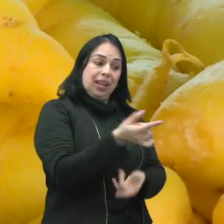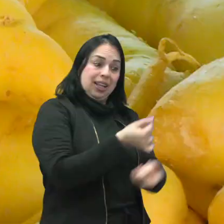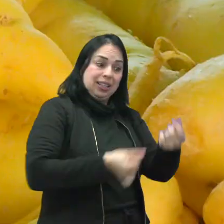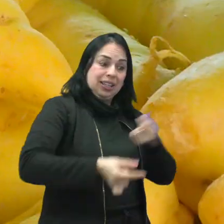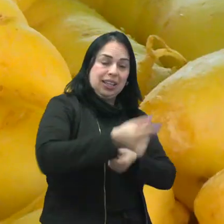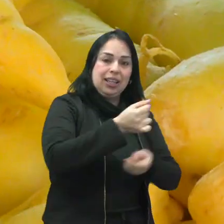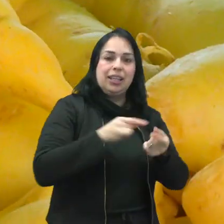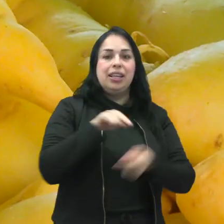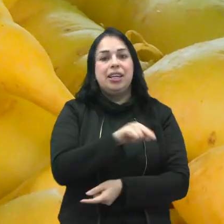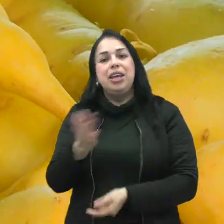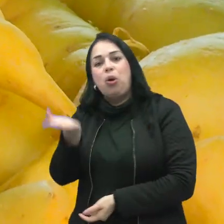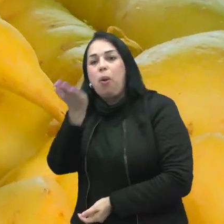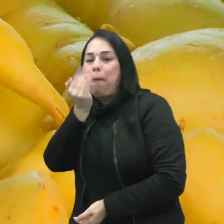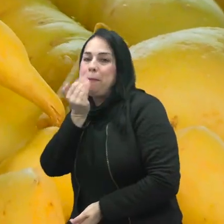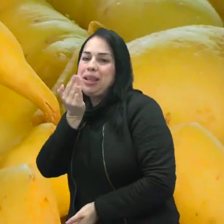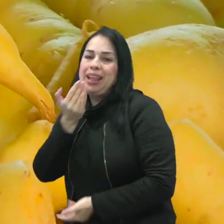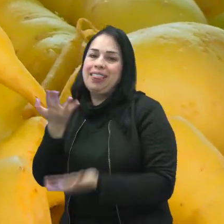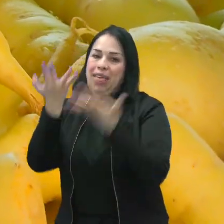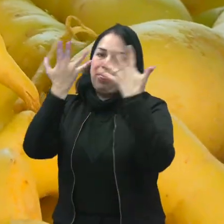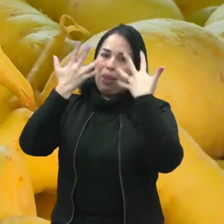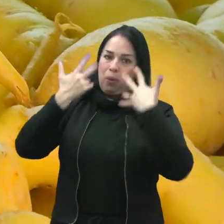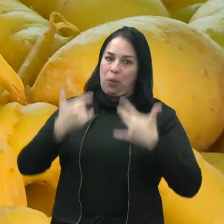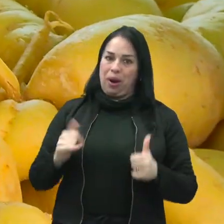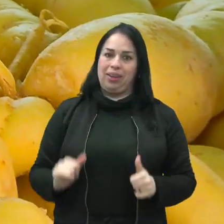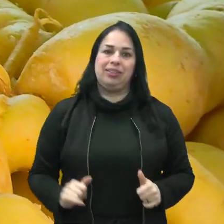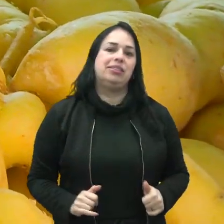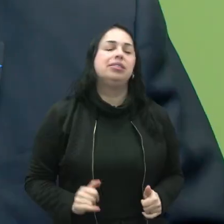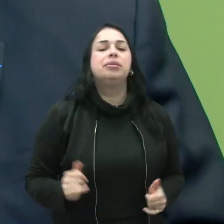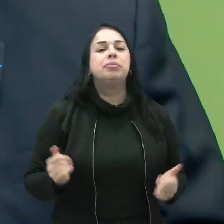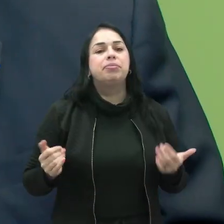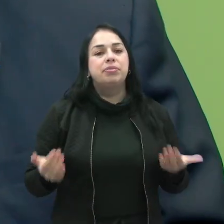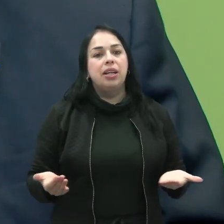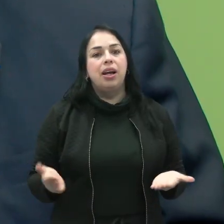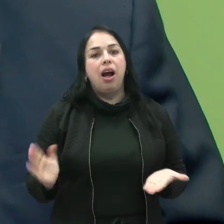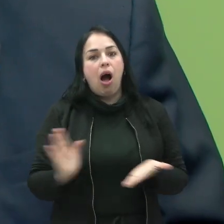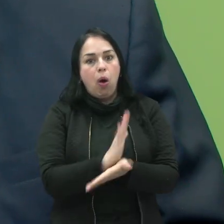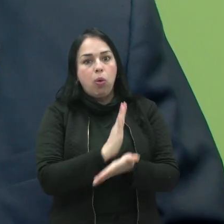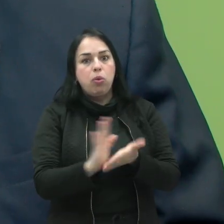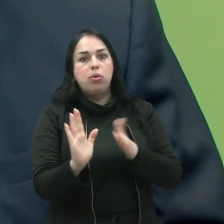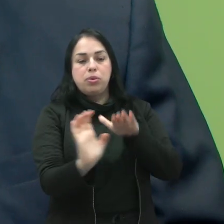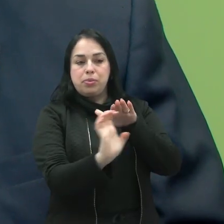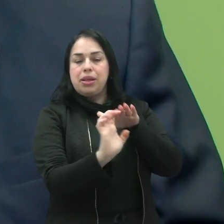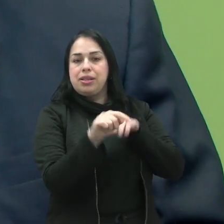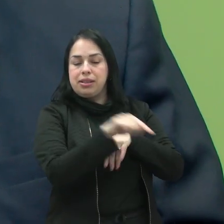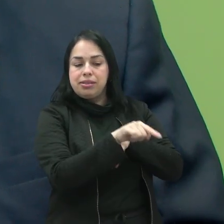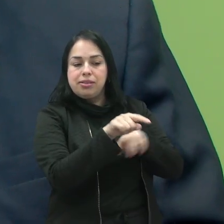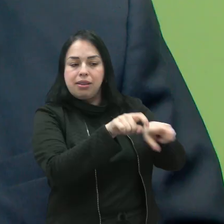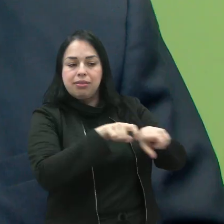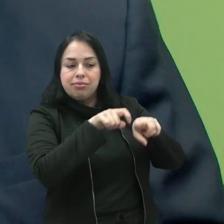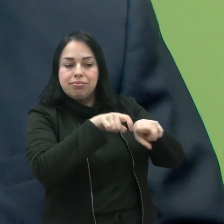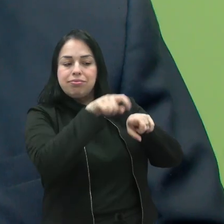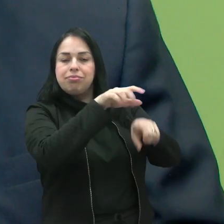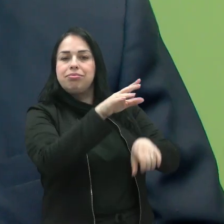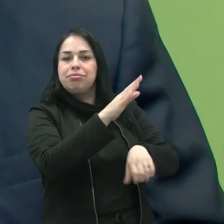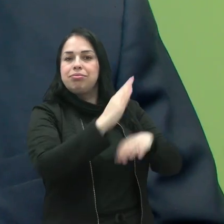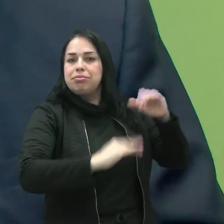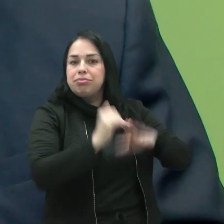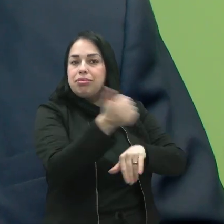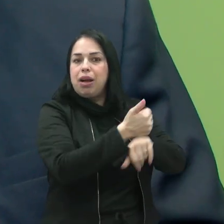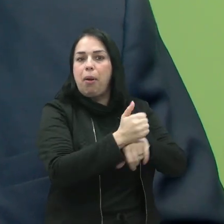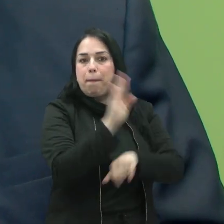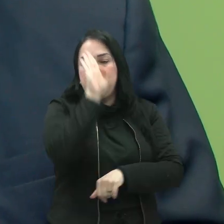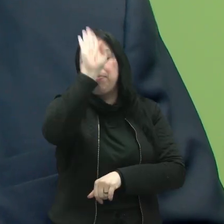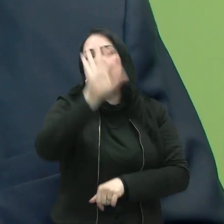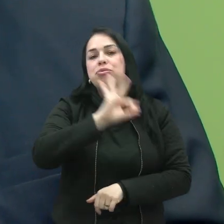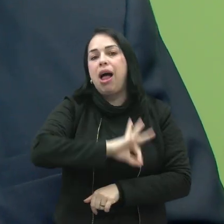e coloca comida fresca na mesa da população. Tem muitos produtores que vivem desse, o seu sustento, o